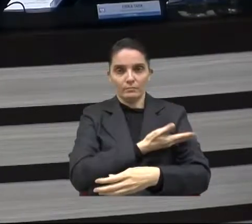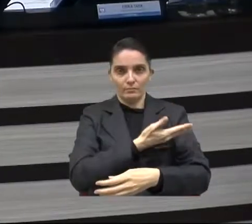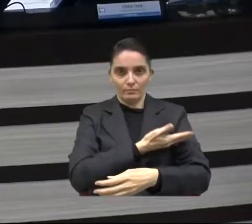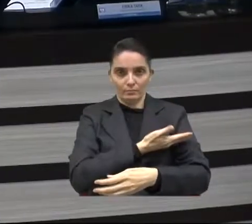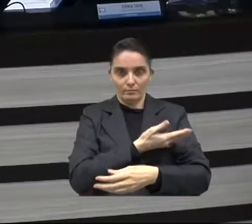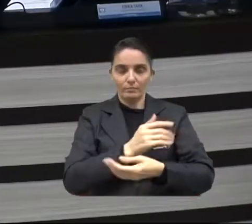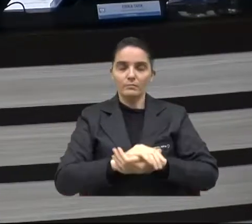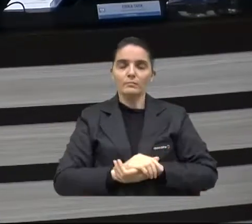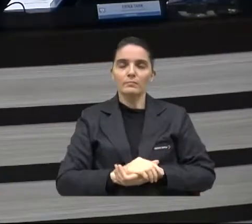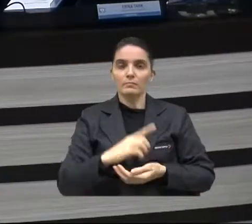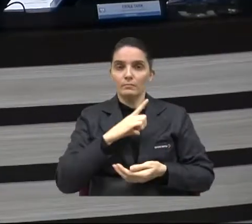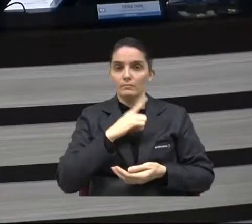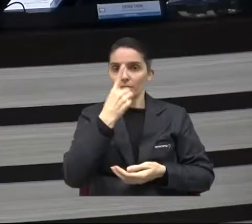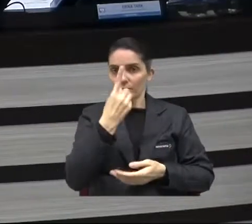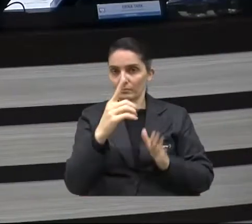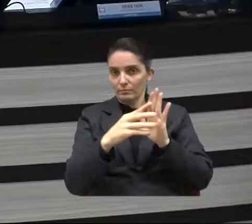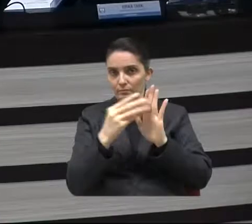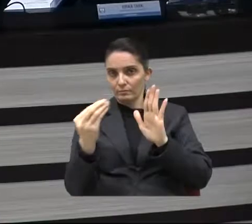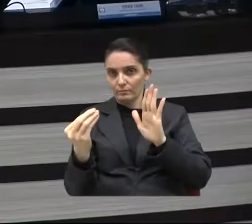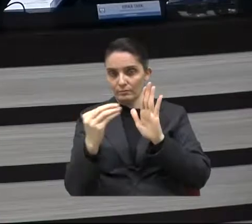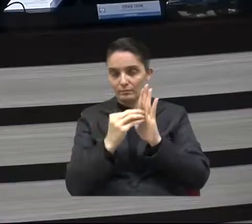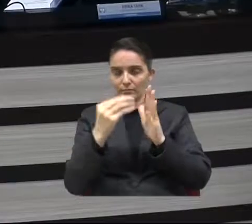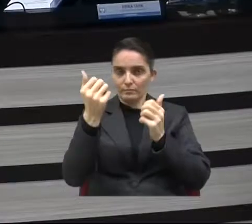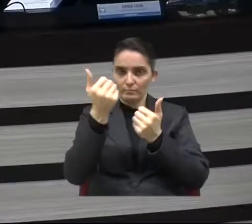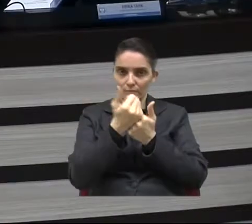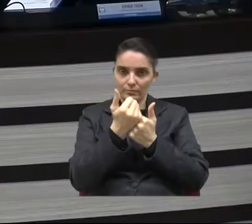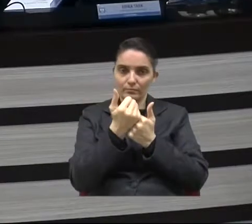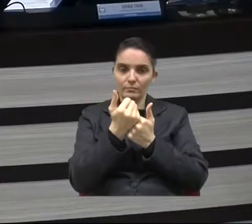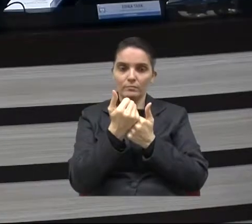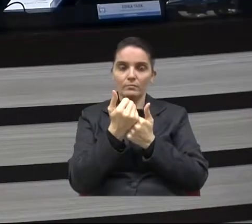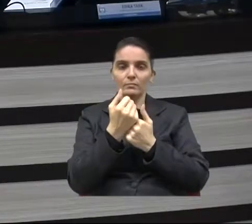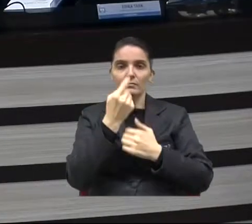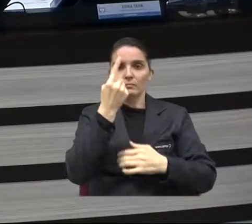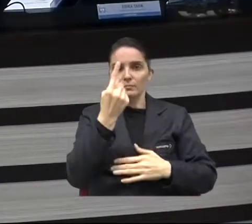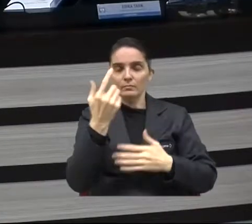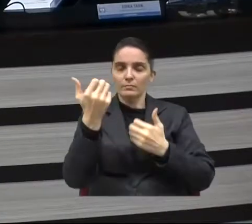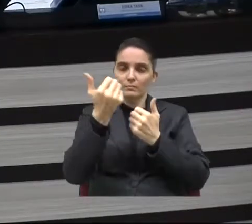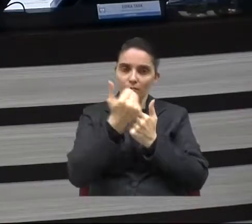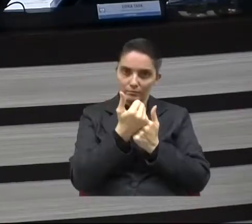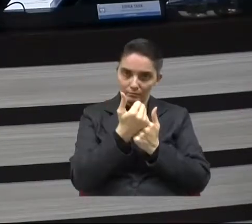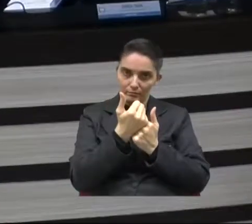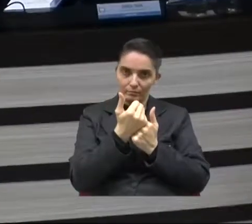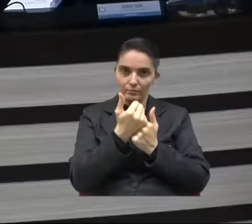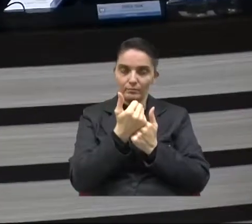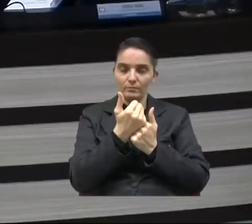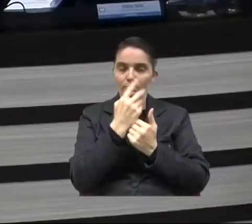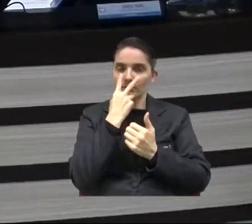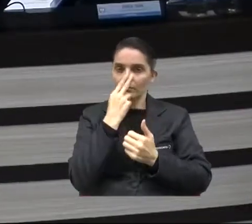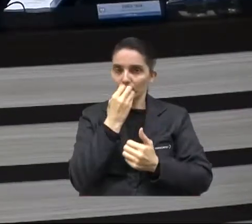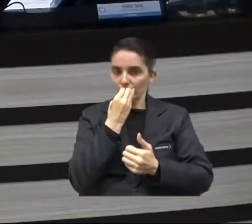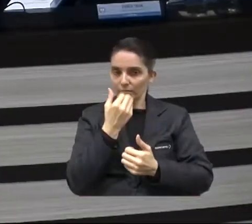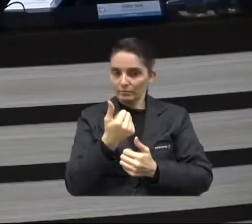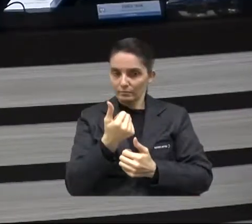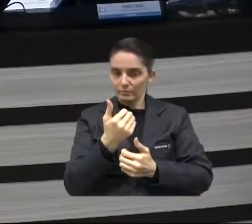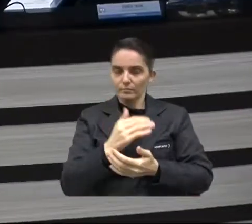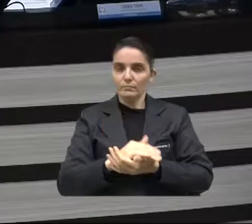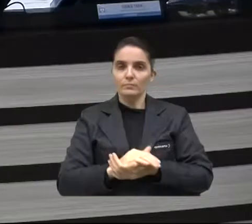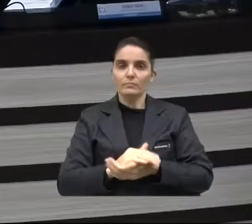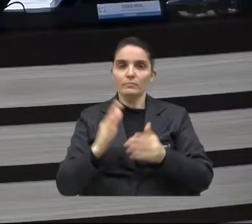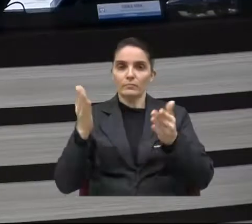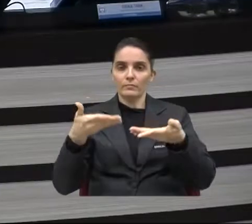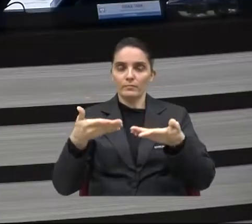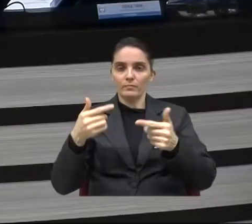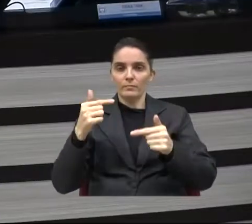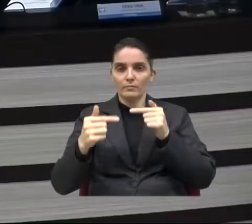projeto contém uma emenda ao substitutivo e um substitutivo, e os pareceres são favoráveis.